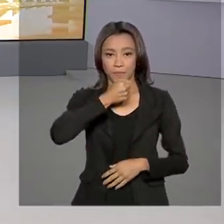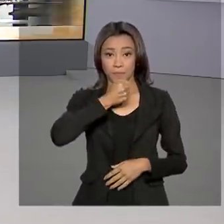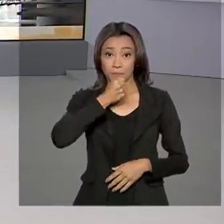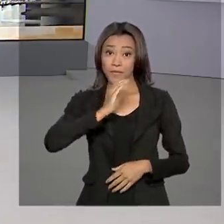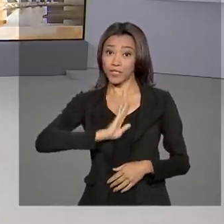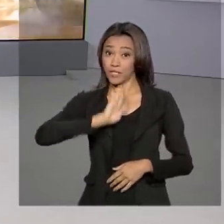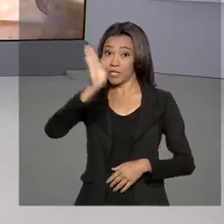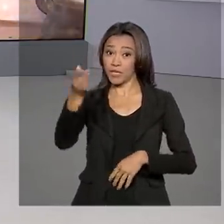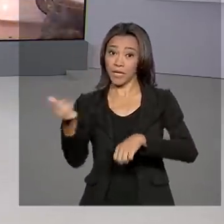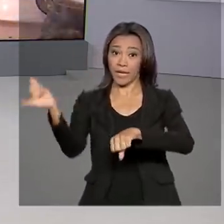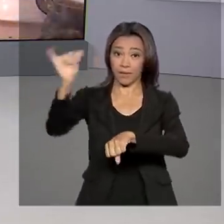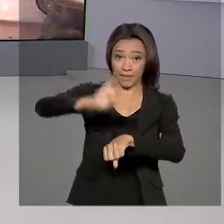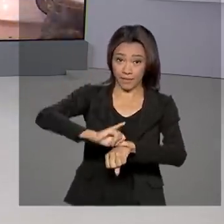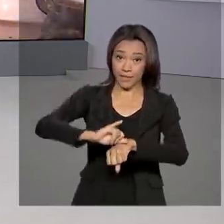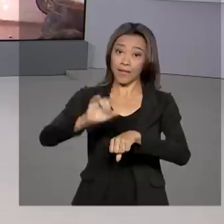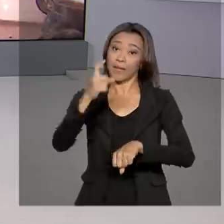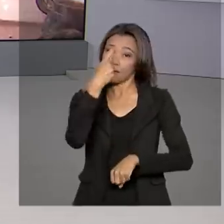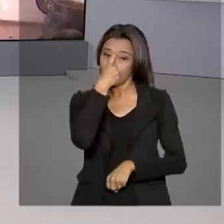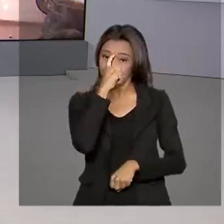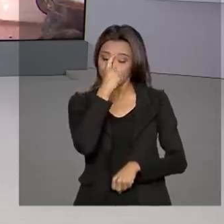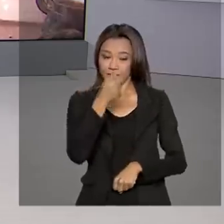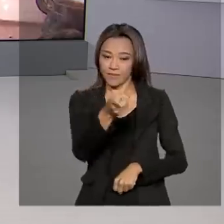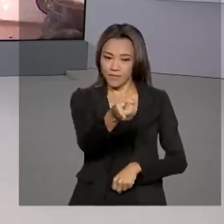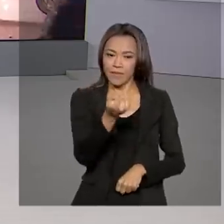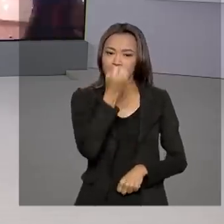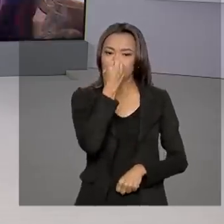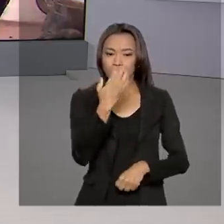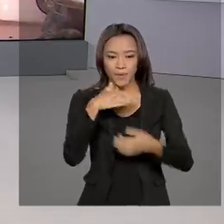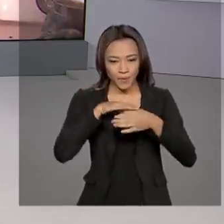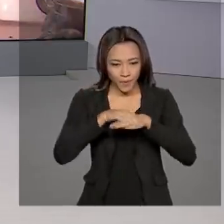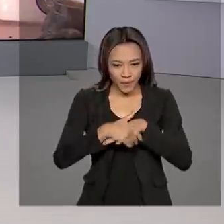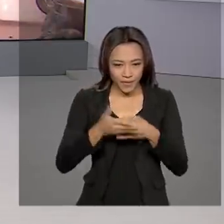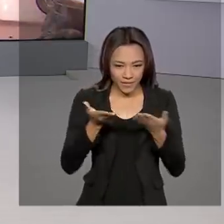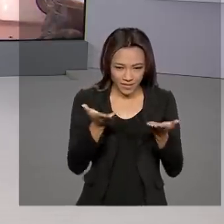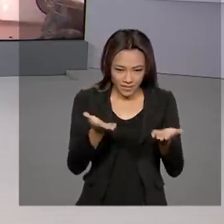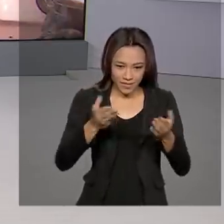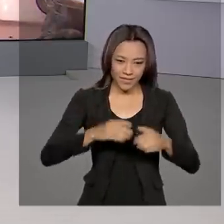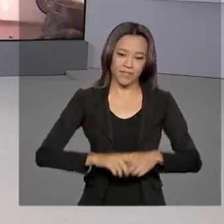da capital Nova Delhi. Vanessa, boa noite para você.